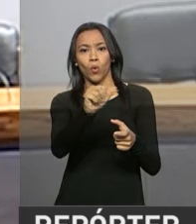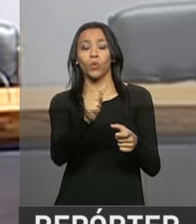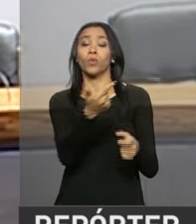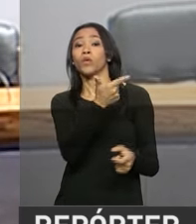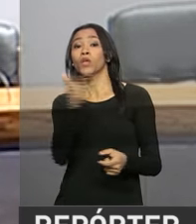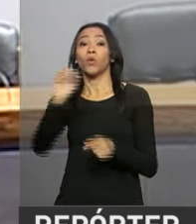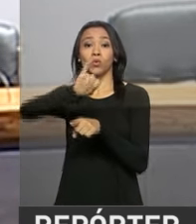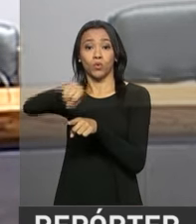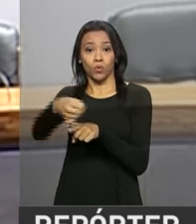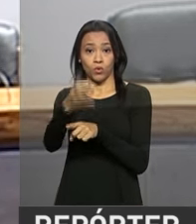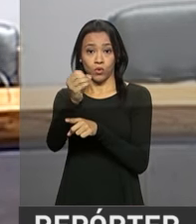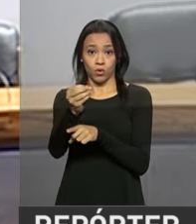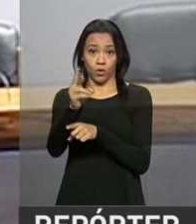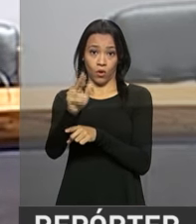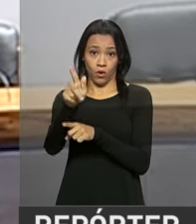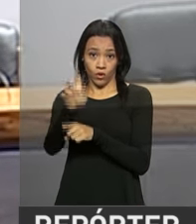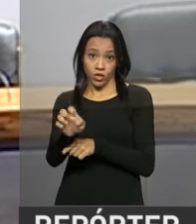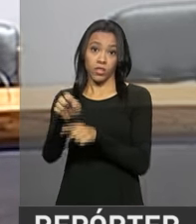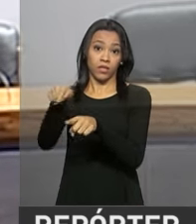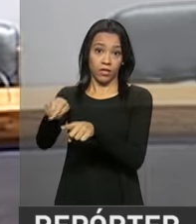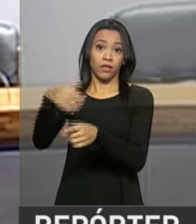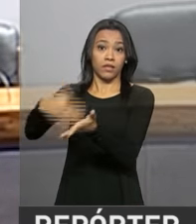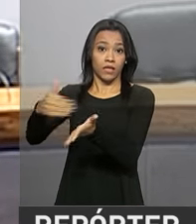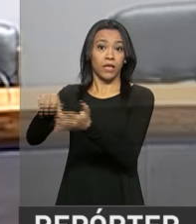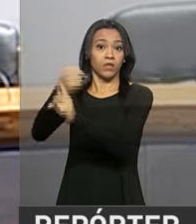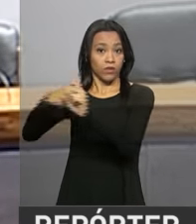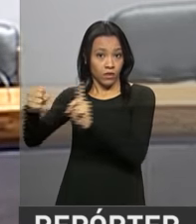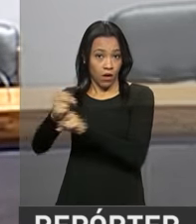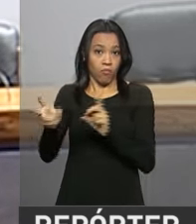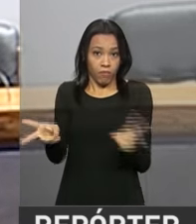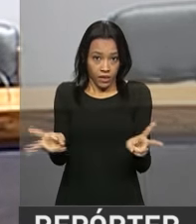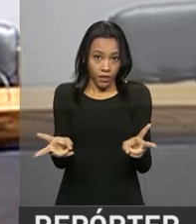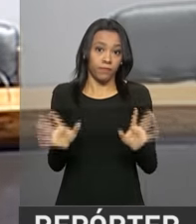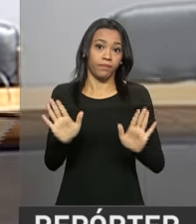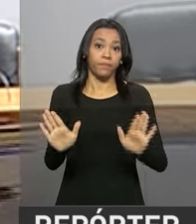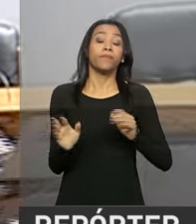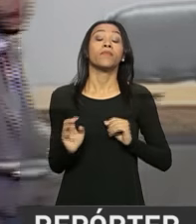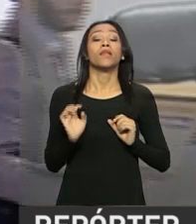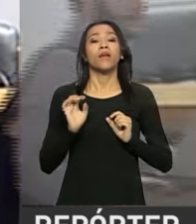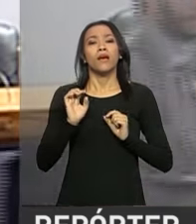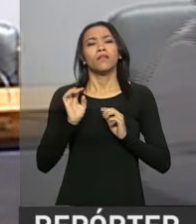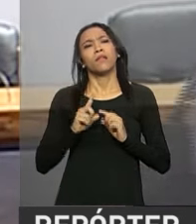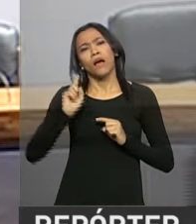Previdência Social. Segundo o ministro da Fazenda, a próxima rodada de